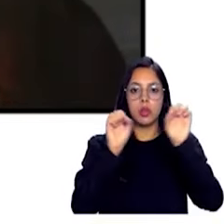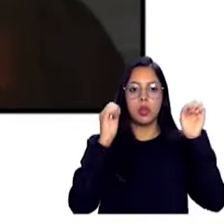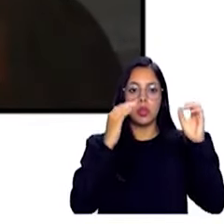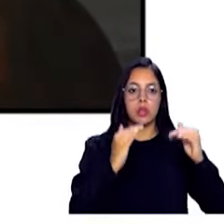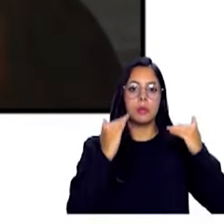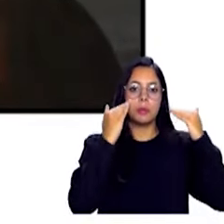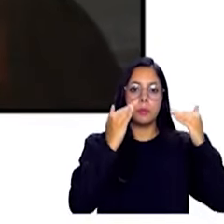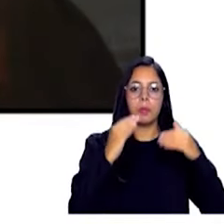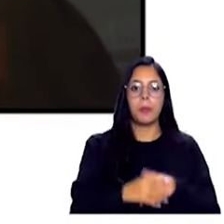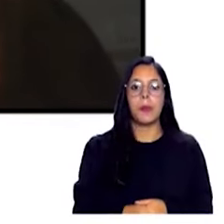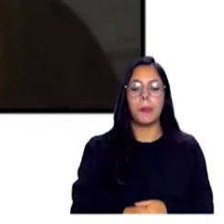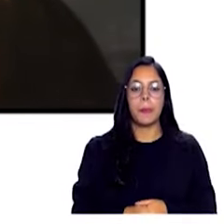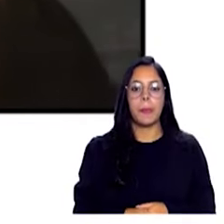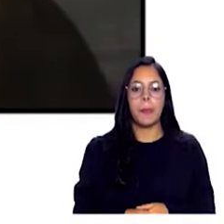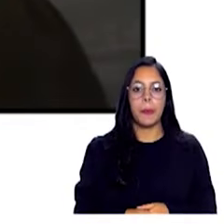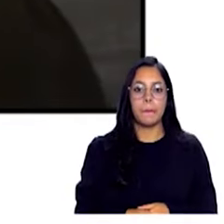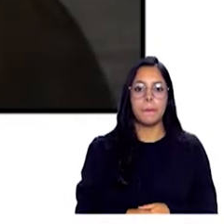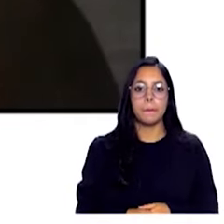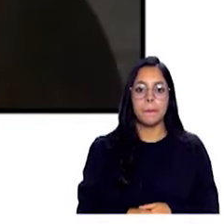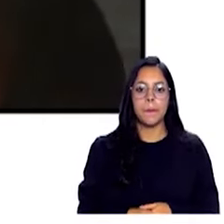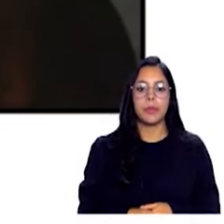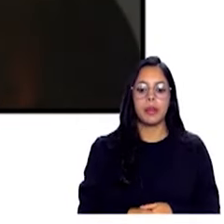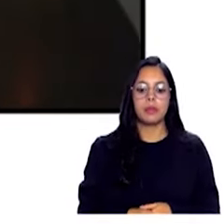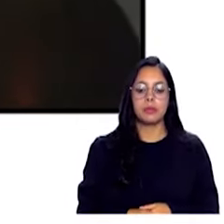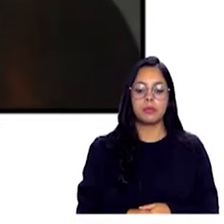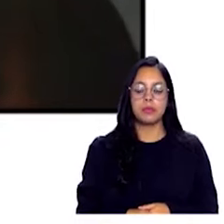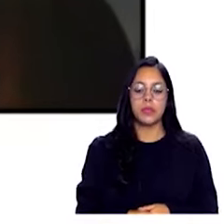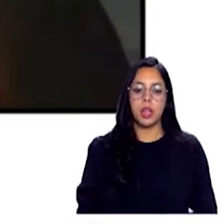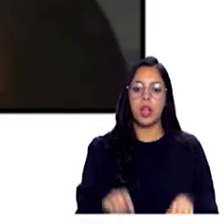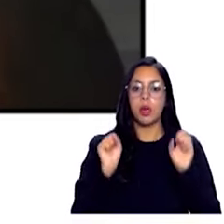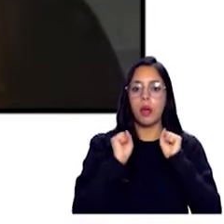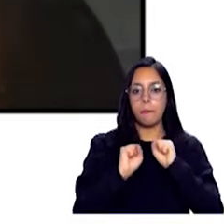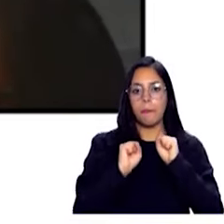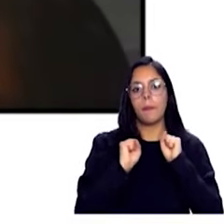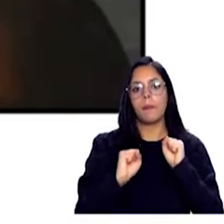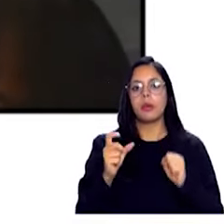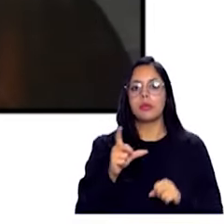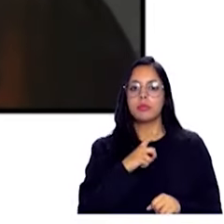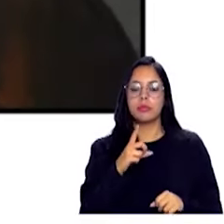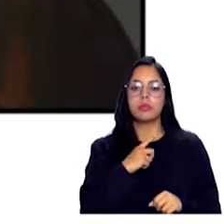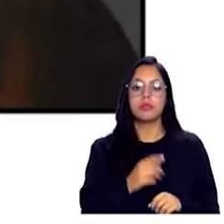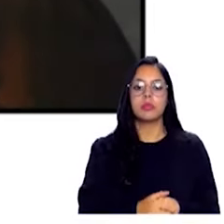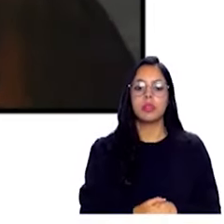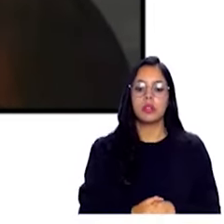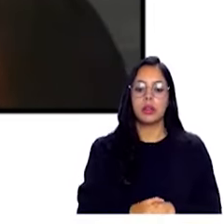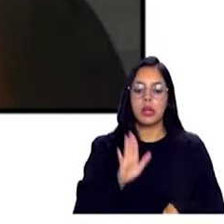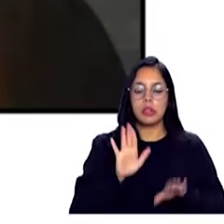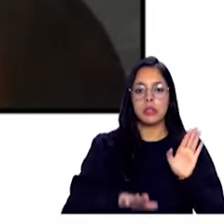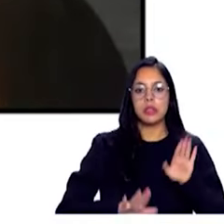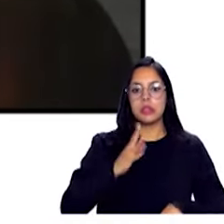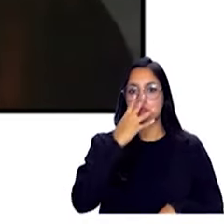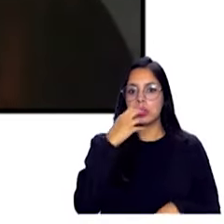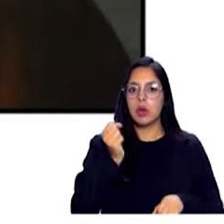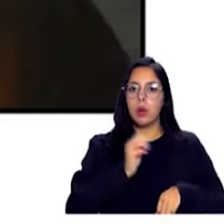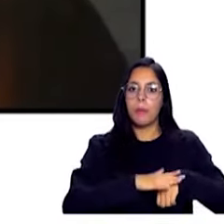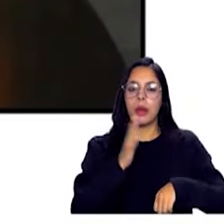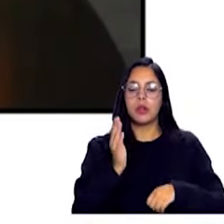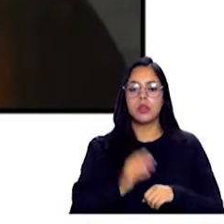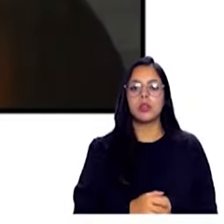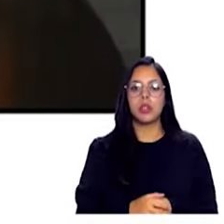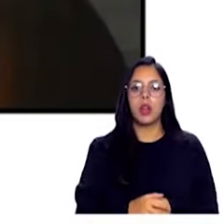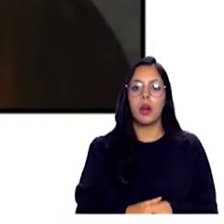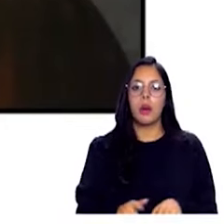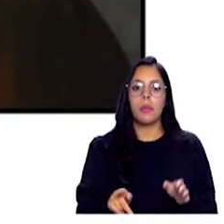justamente essa essa possibilidade né às vezes chama até mais atenção do que essa função